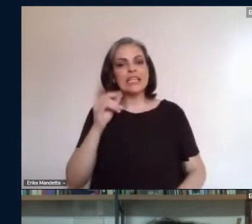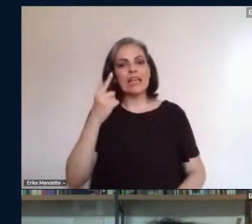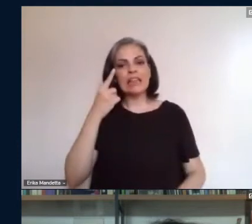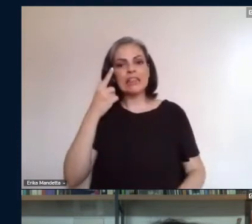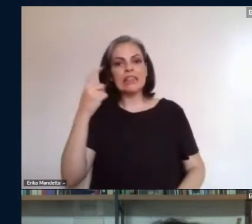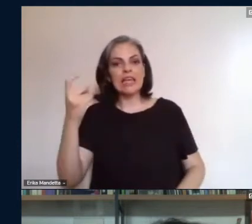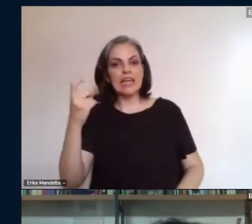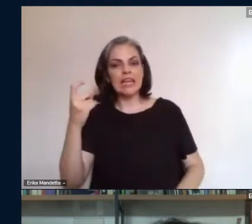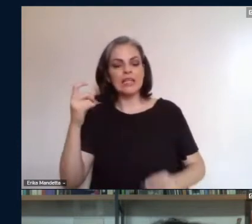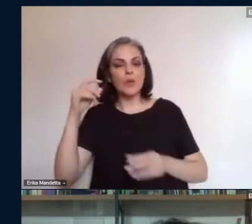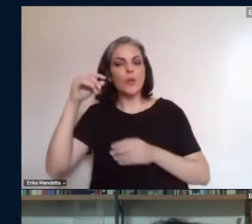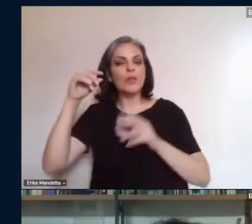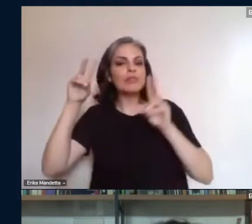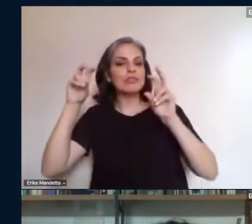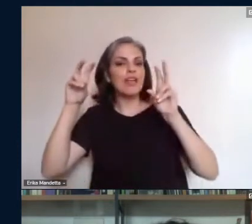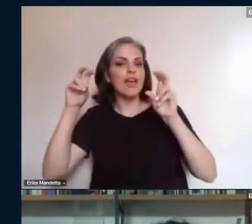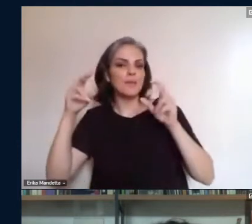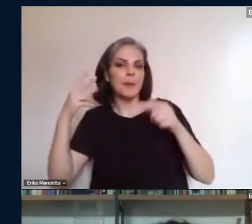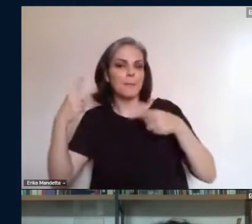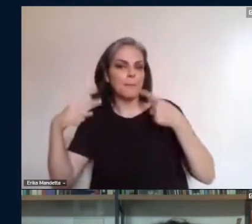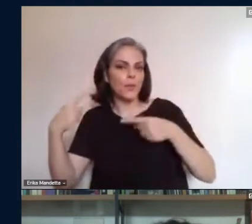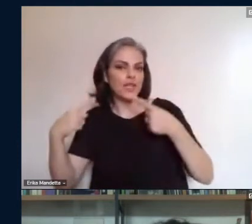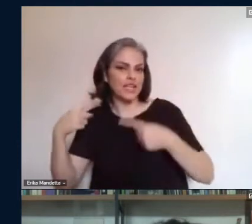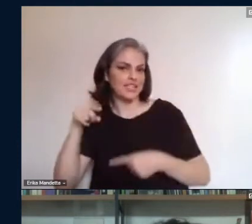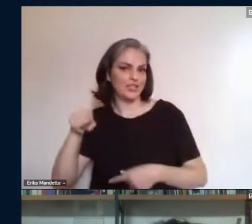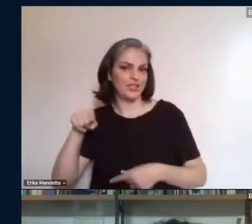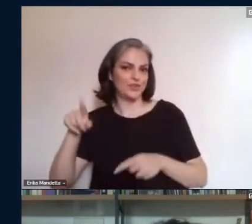produzido ali, mas